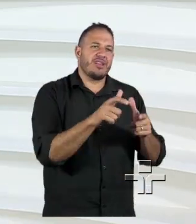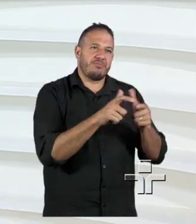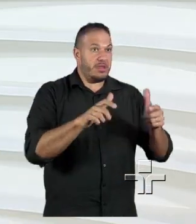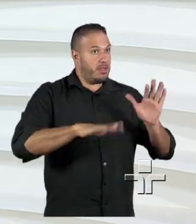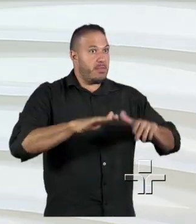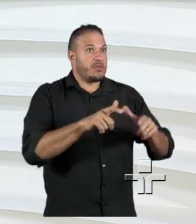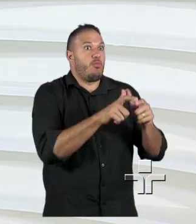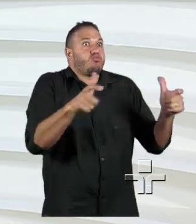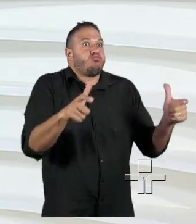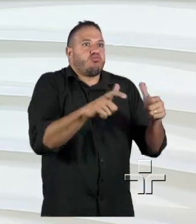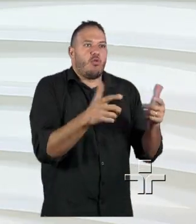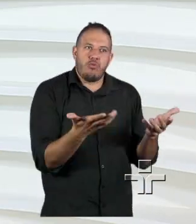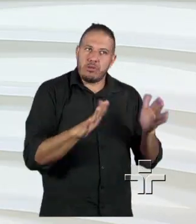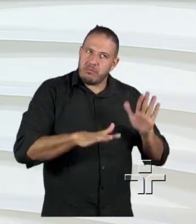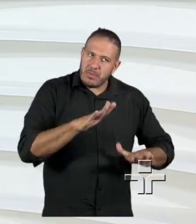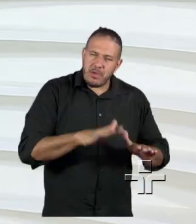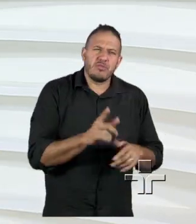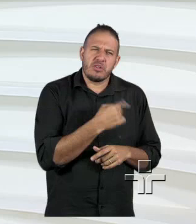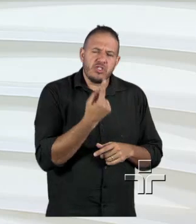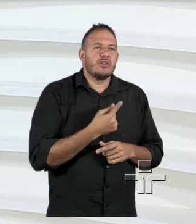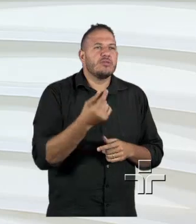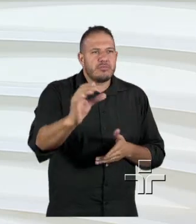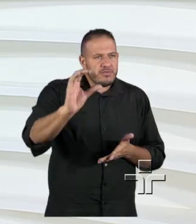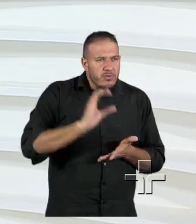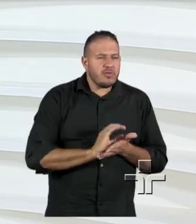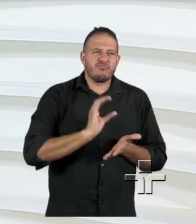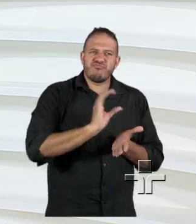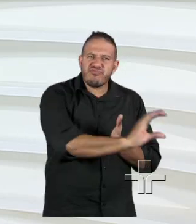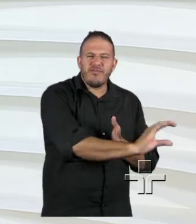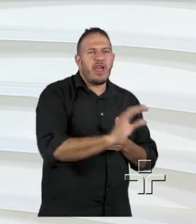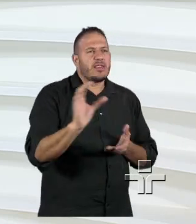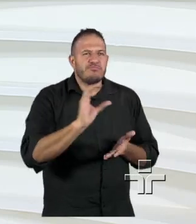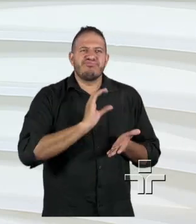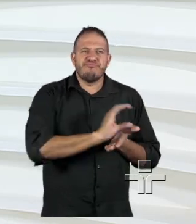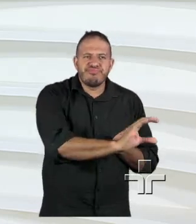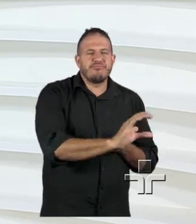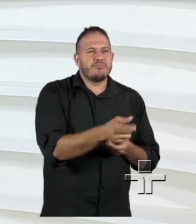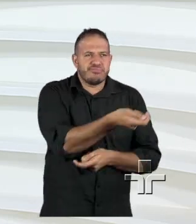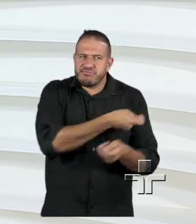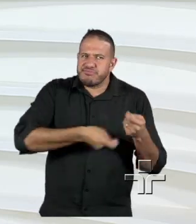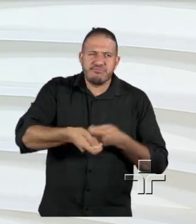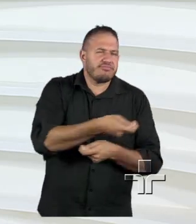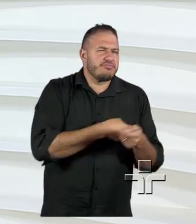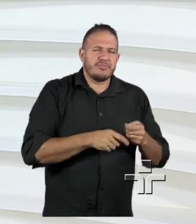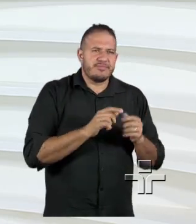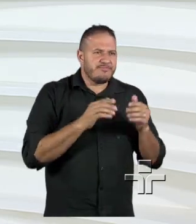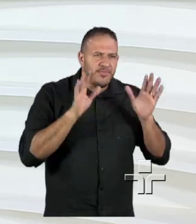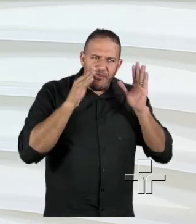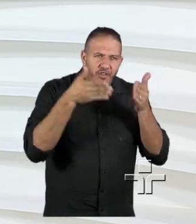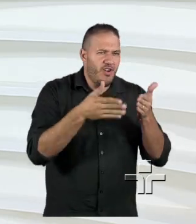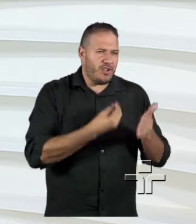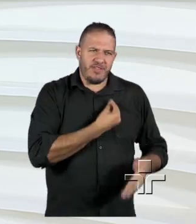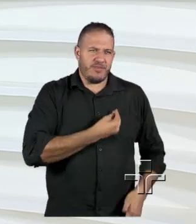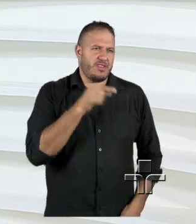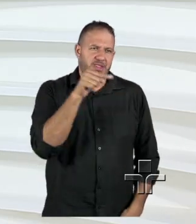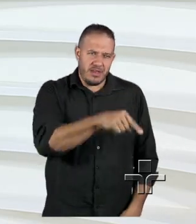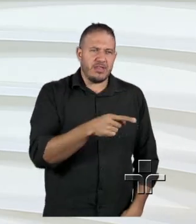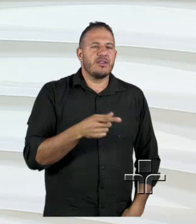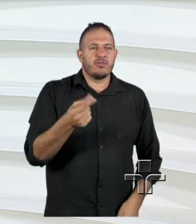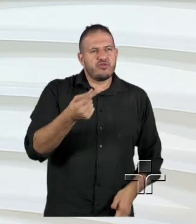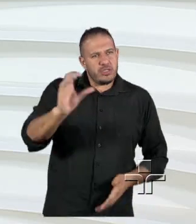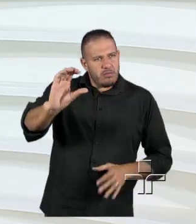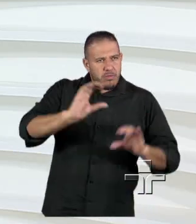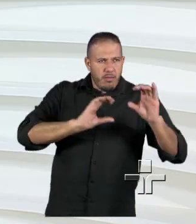né? Porque a gente reinveste muito, sabe, Ciro? Minha energia está ali, a nossa vida está ali, então a gente reinveste de